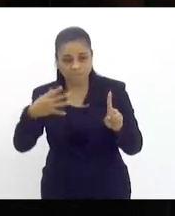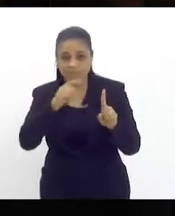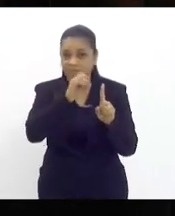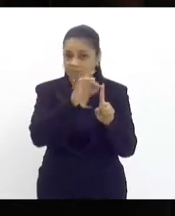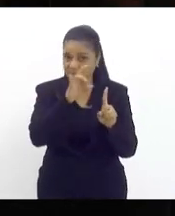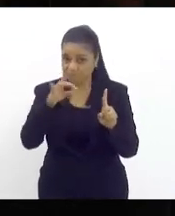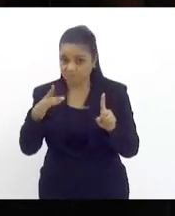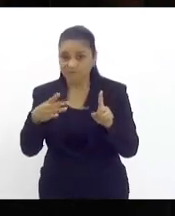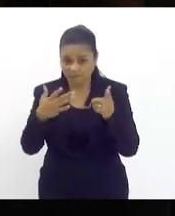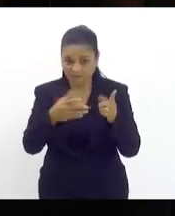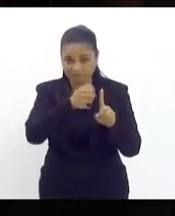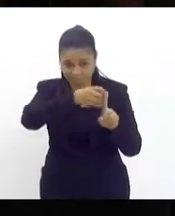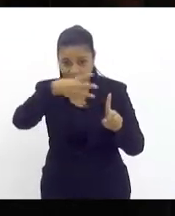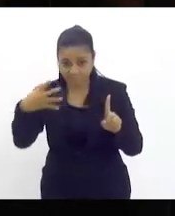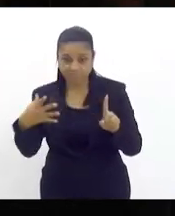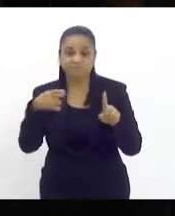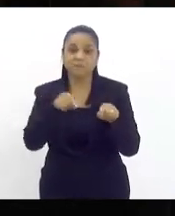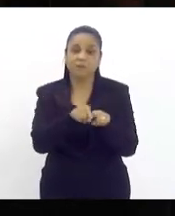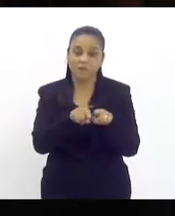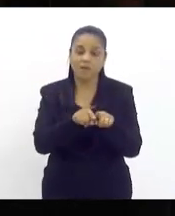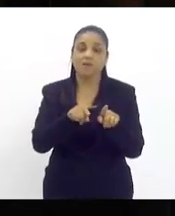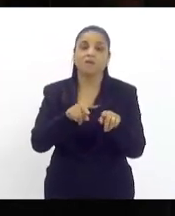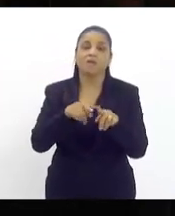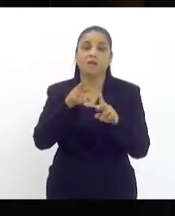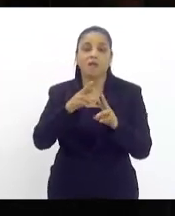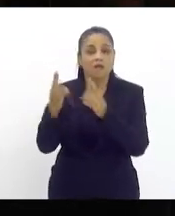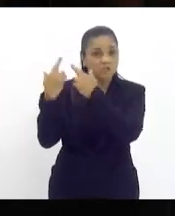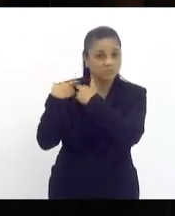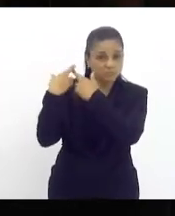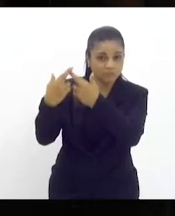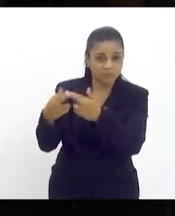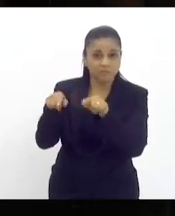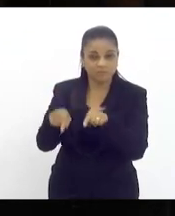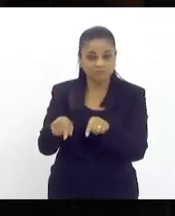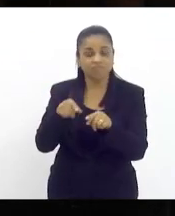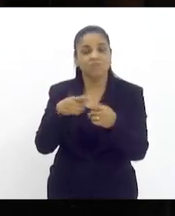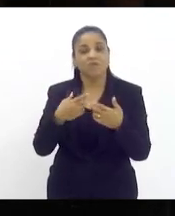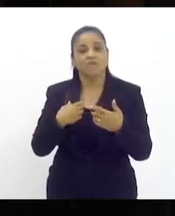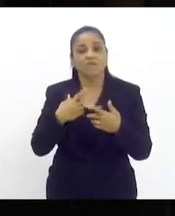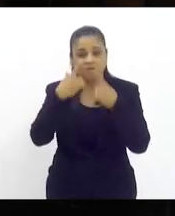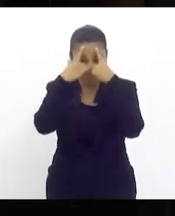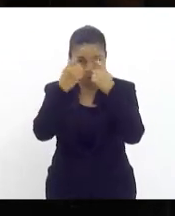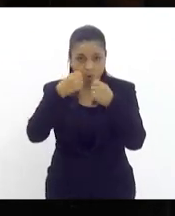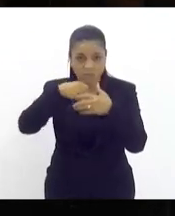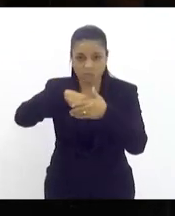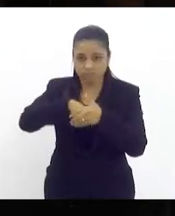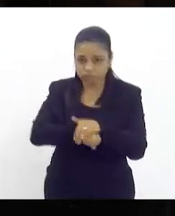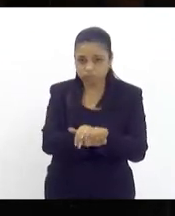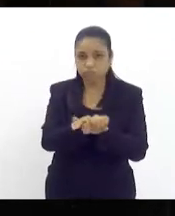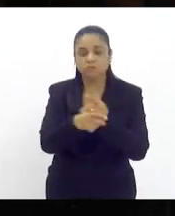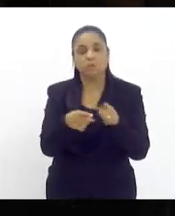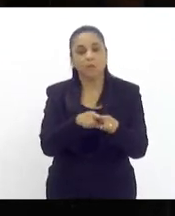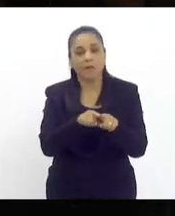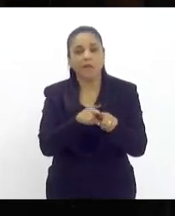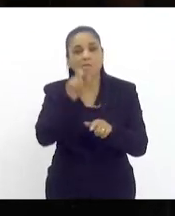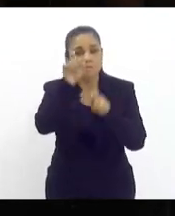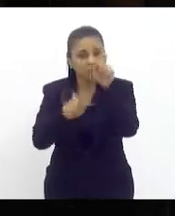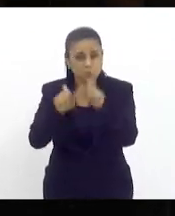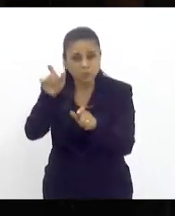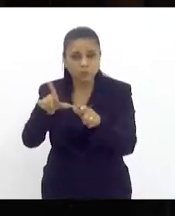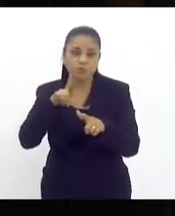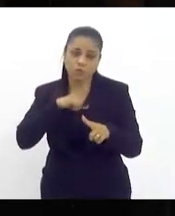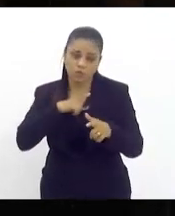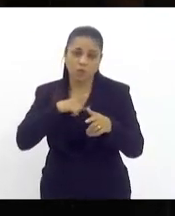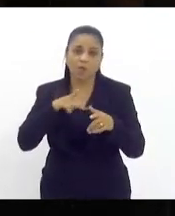e vem trazer das responsabilidades também diante da violência obstétrica das pessoas que hoje que tem útero